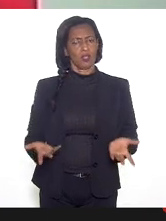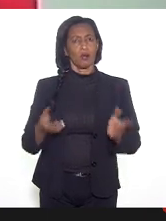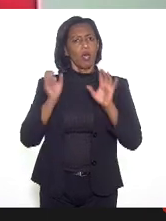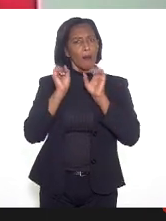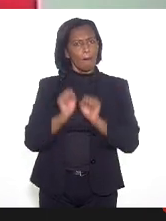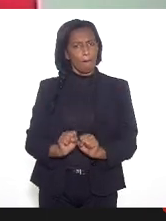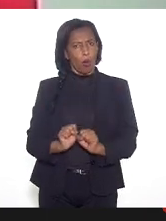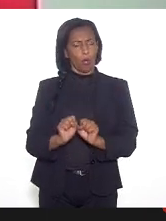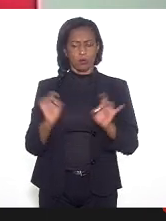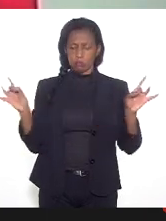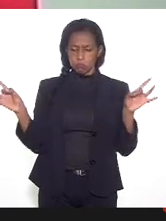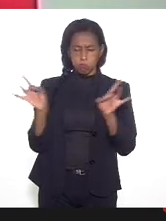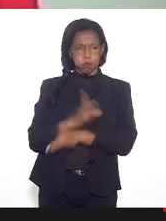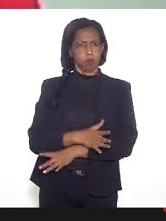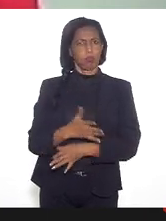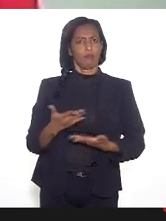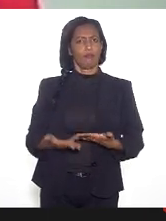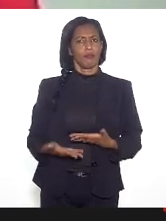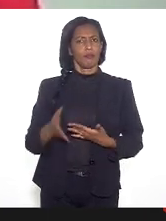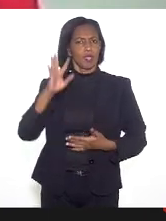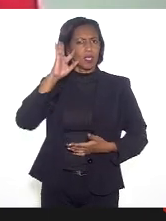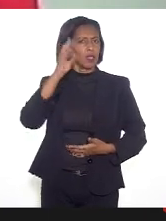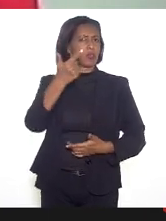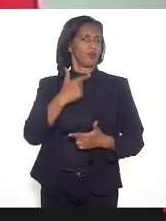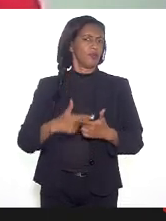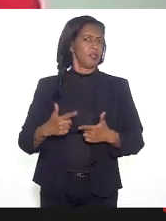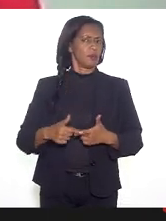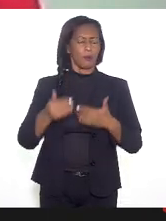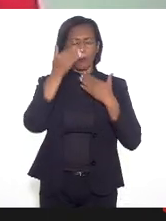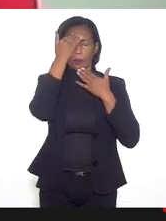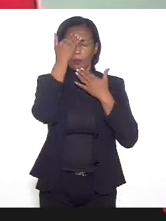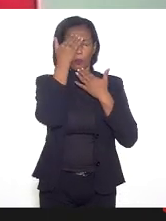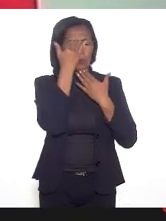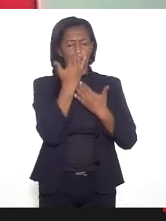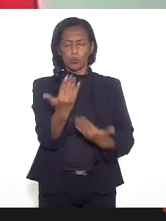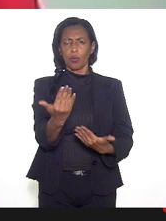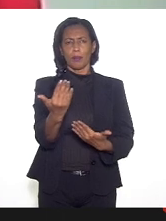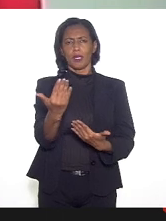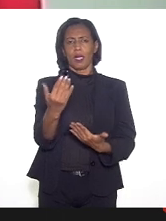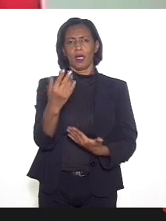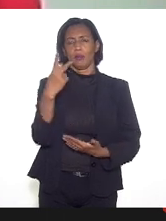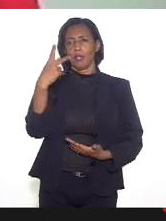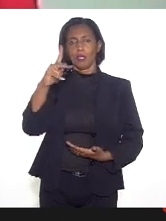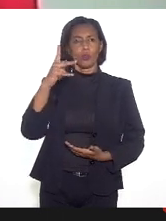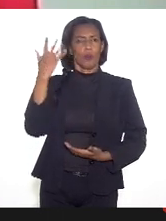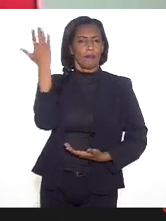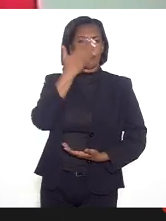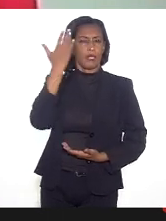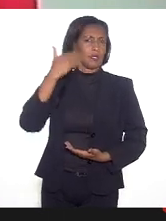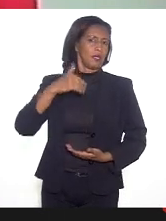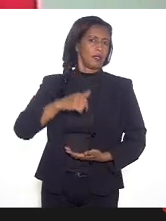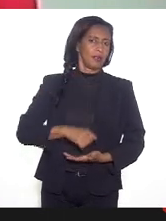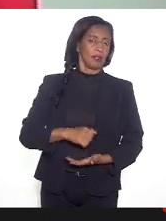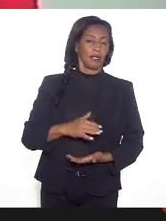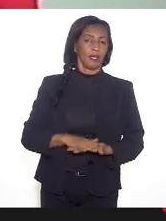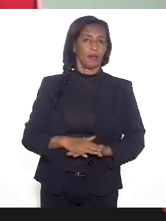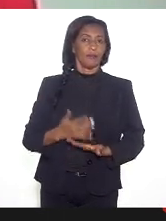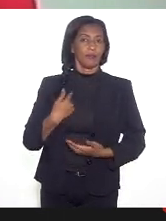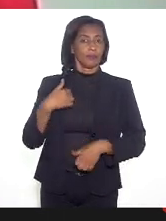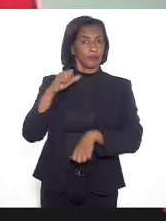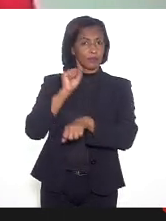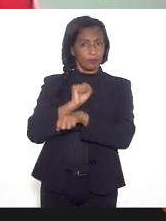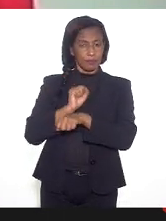forma definitiva, solucionar esse problema. E muito obrigada pela sua presença aqui, e eu espero que o